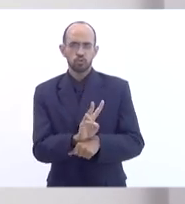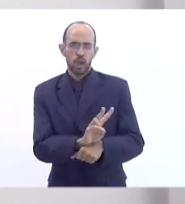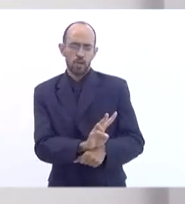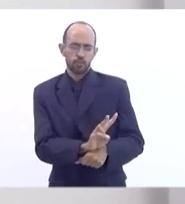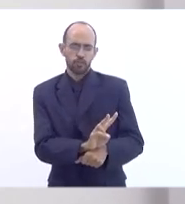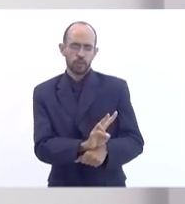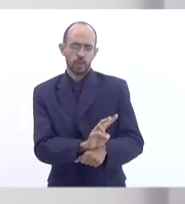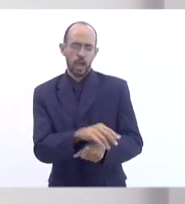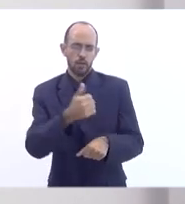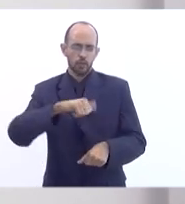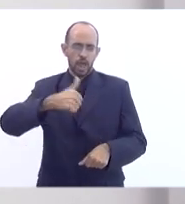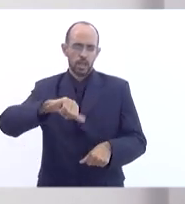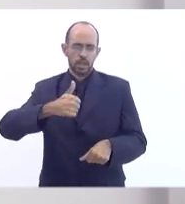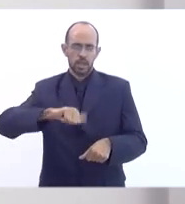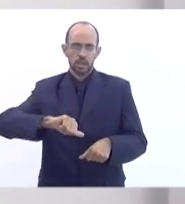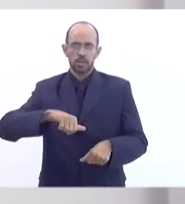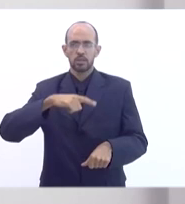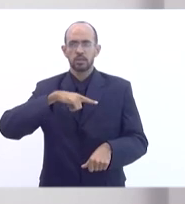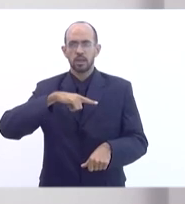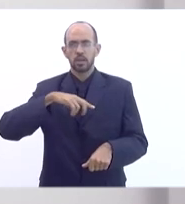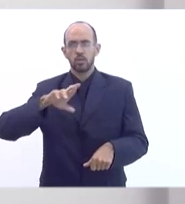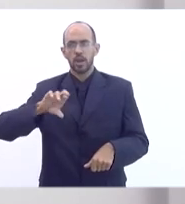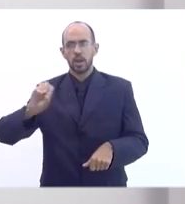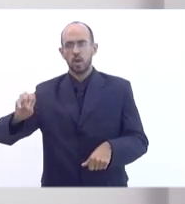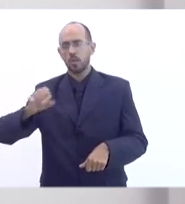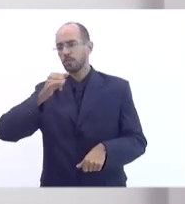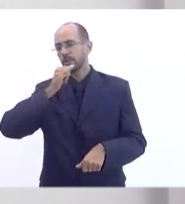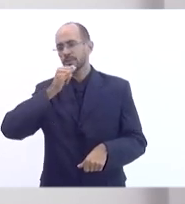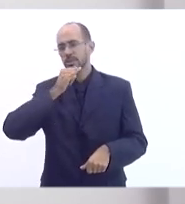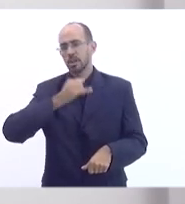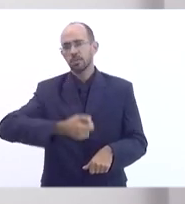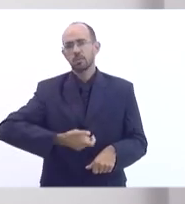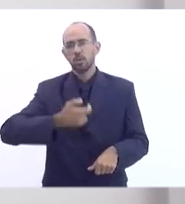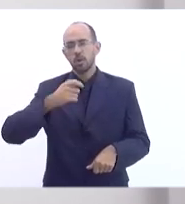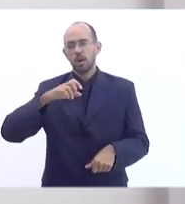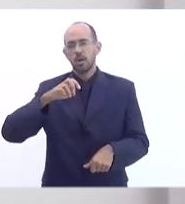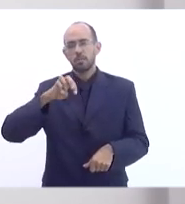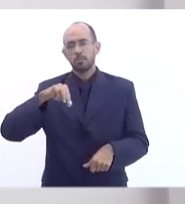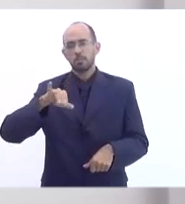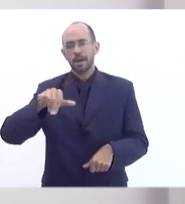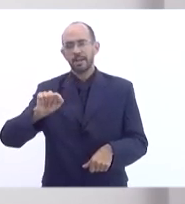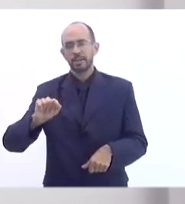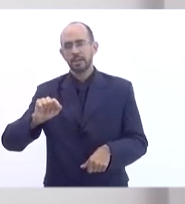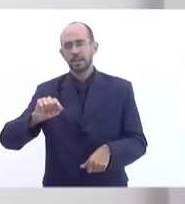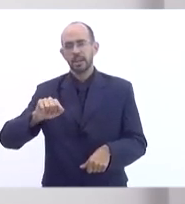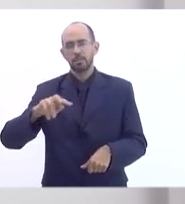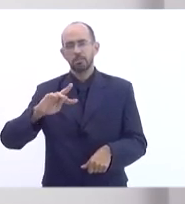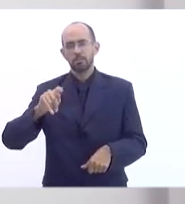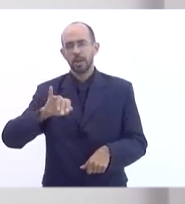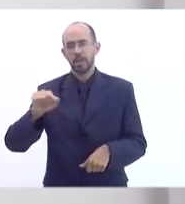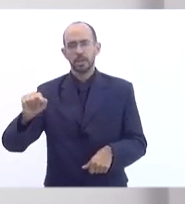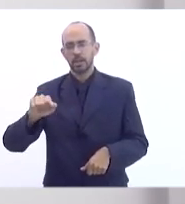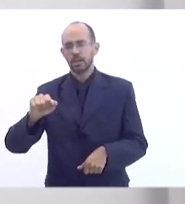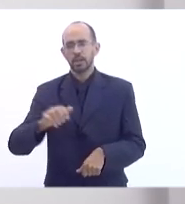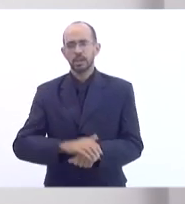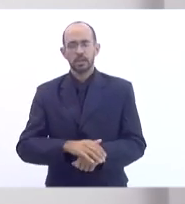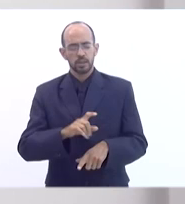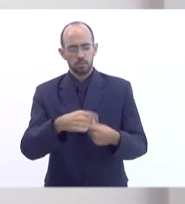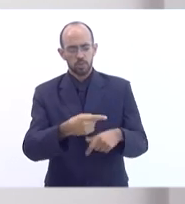tem o r o com Maria da Penha o que for nós reprovamos depois os senhores são